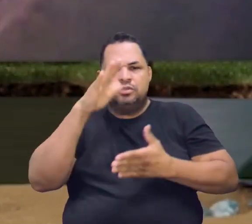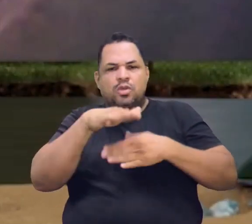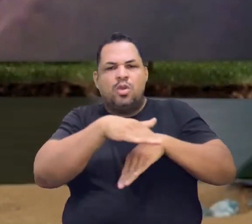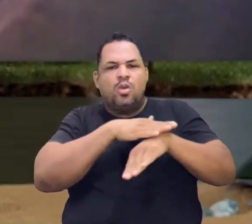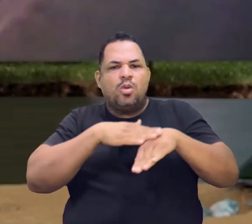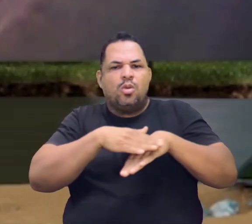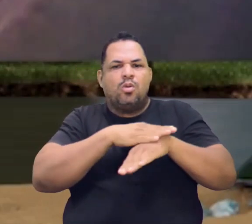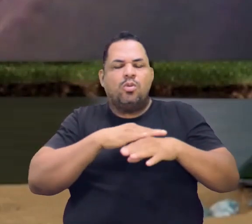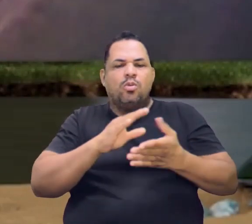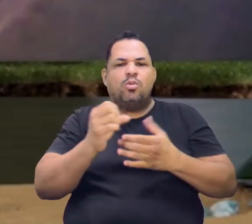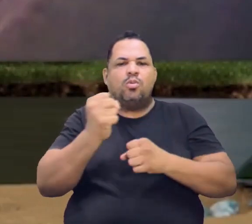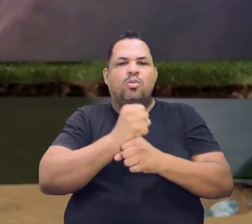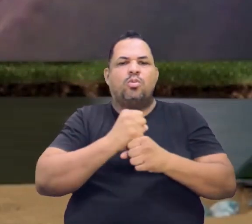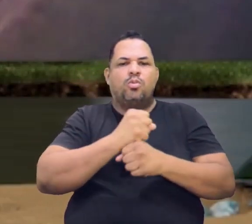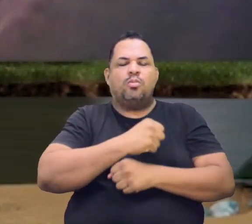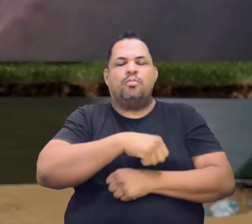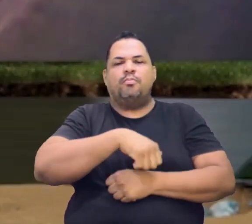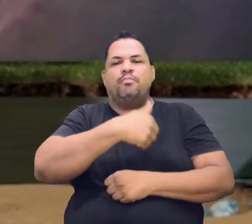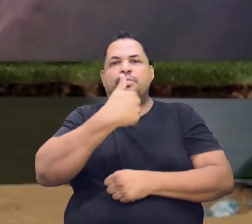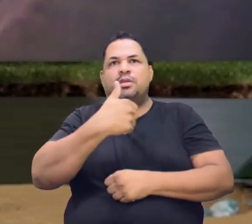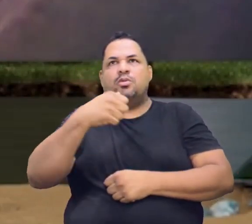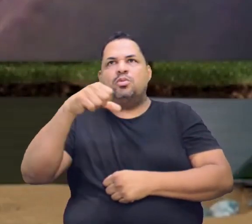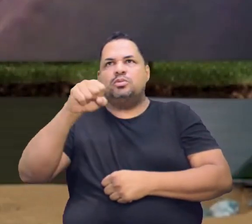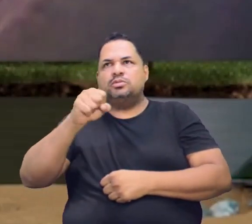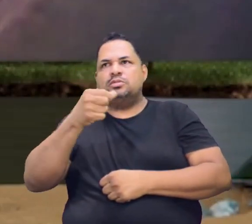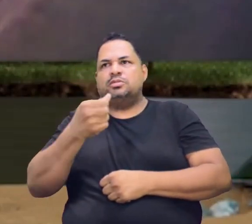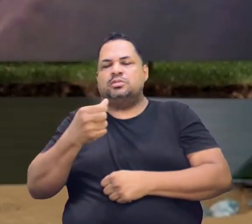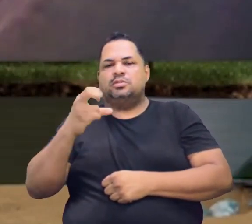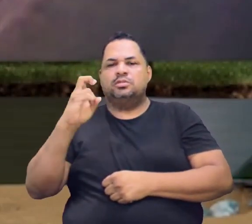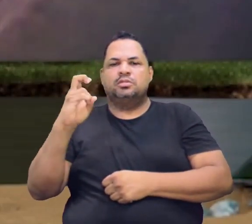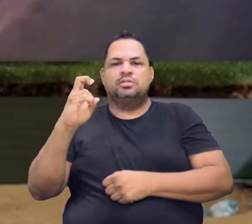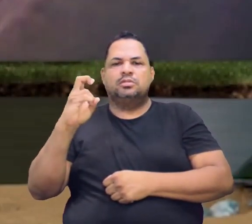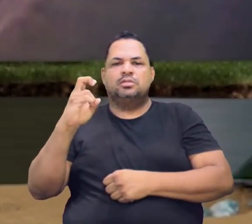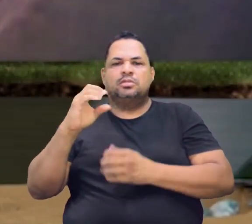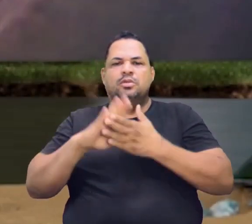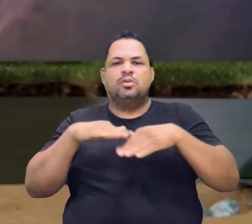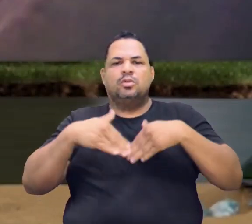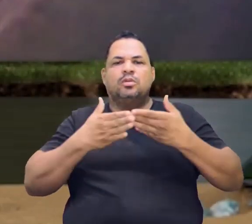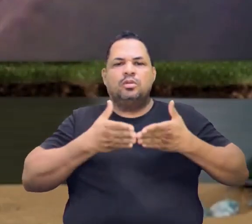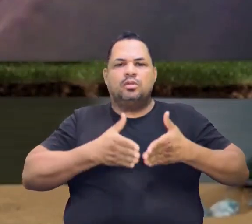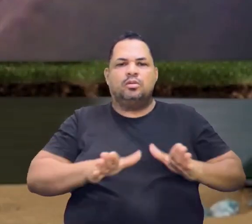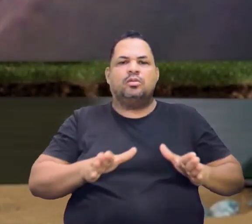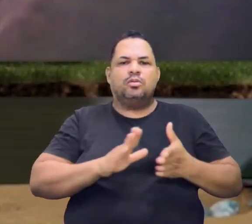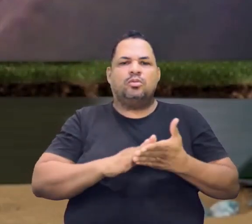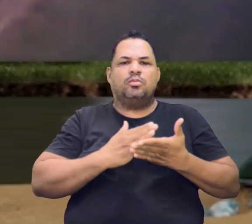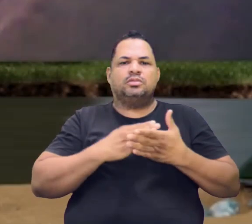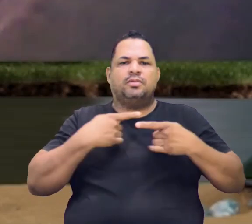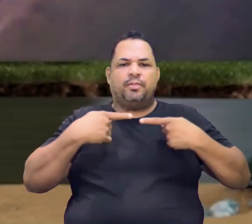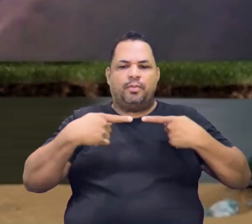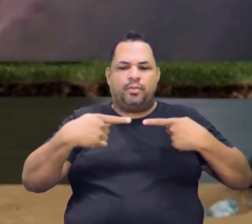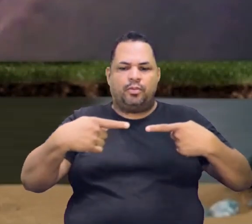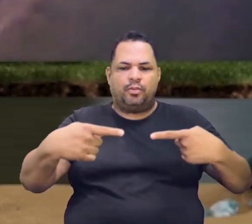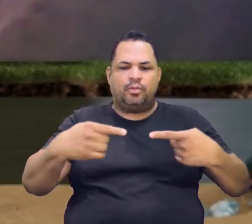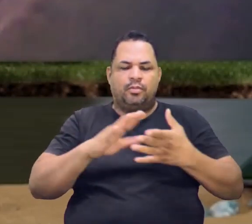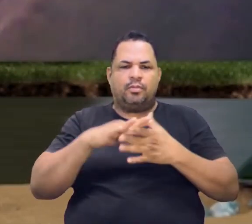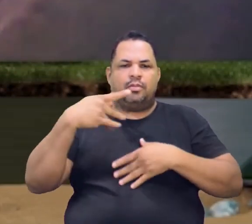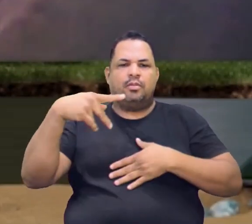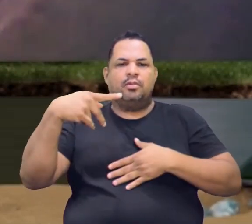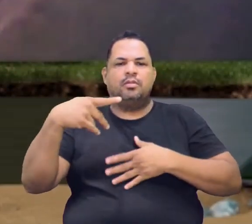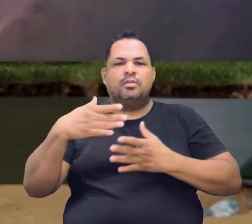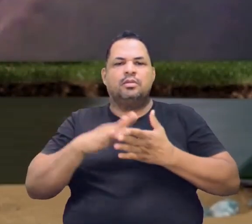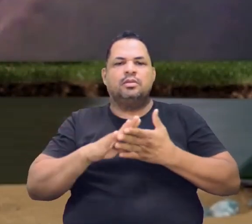Em 1865, que é o ano que Rondon nasceu, começa a Guerra do Paraguai, que